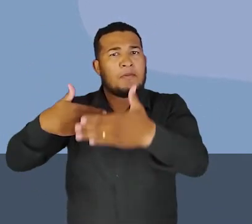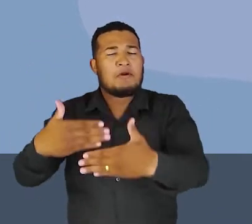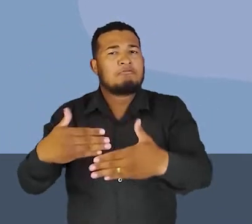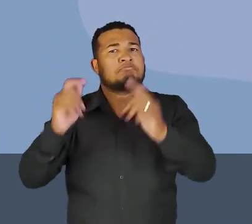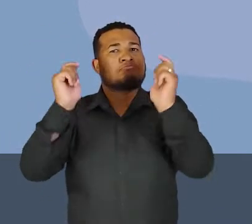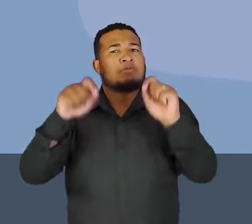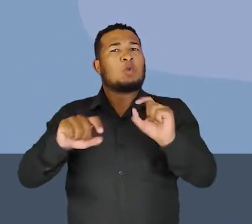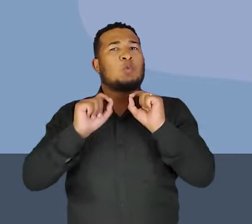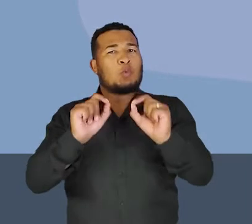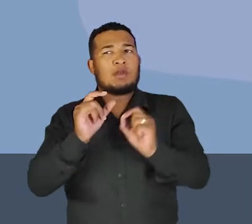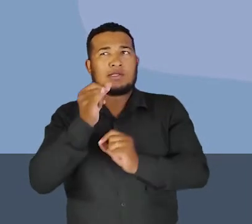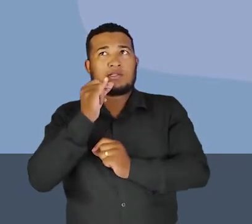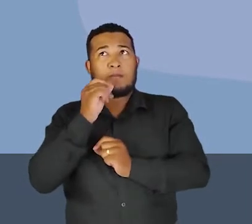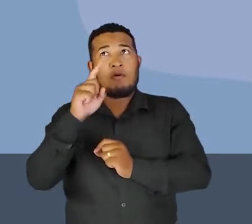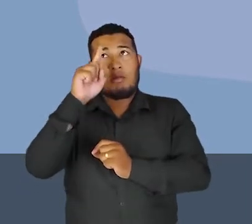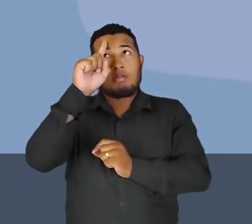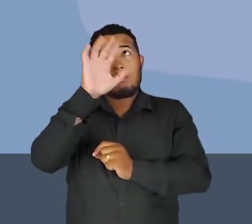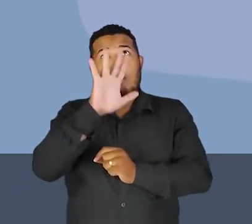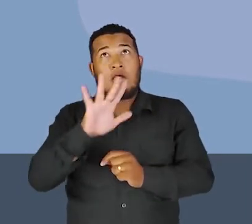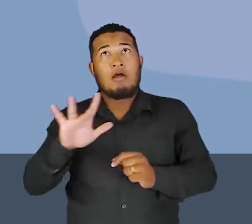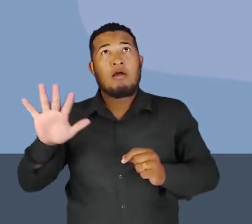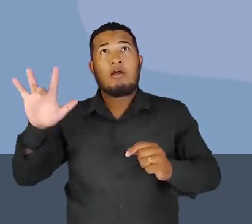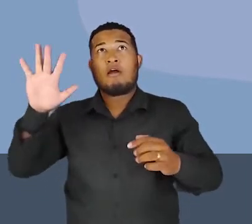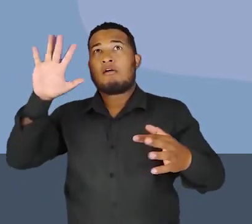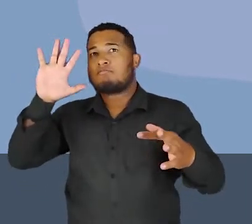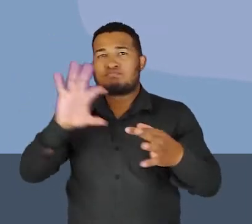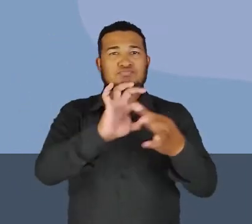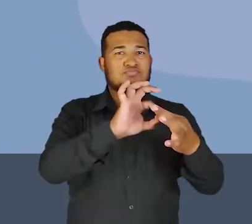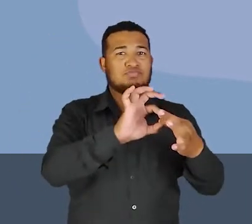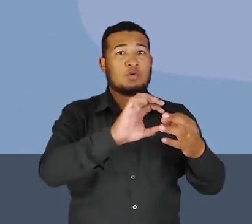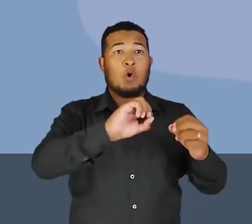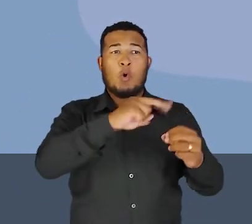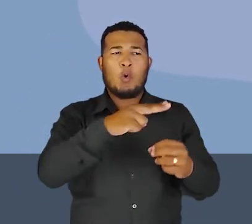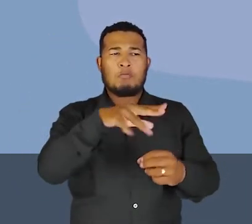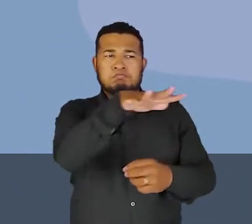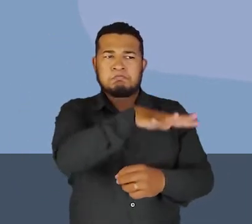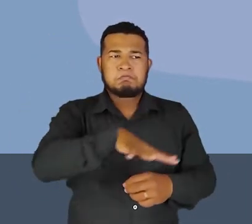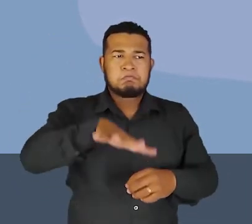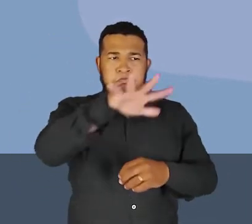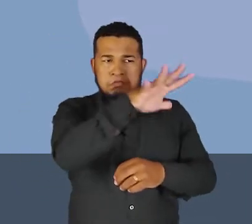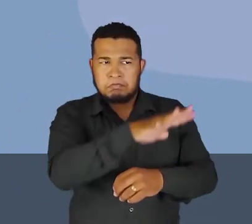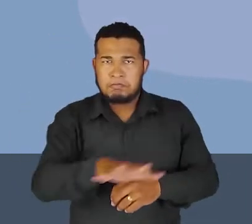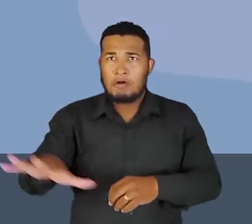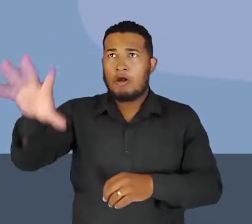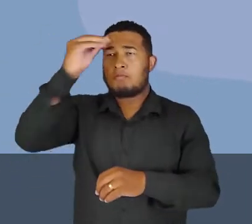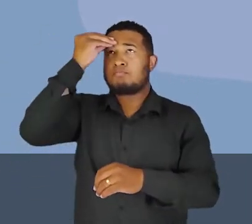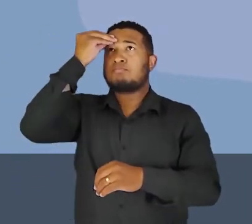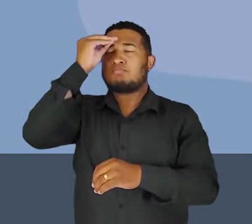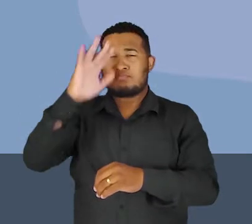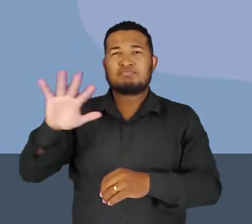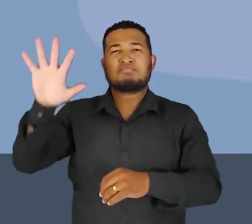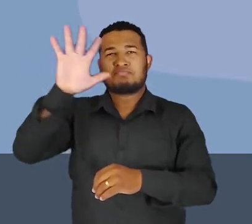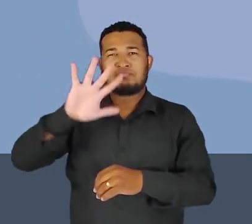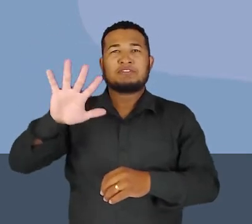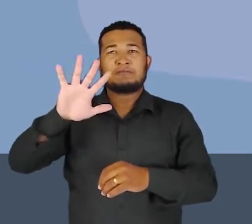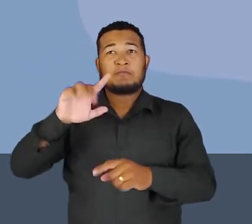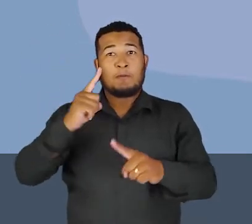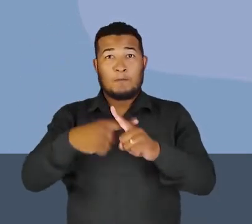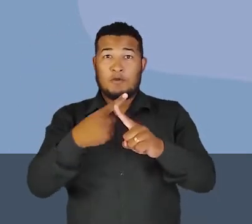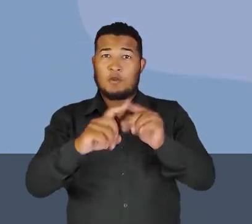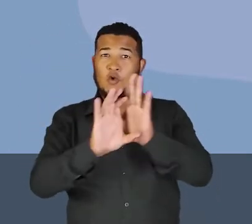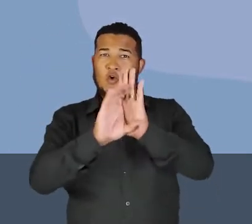para a objetividade da matéria, ou no sentido contrário, em que o texto, o conceito, é um dado